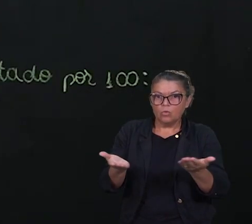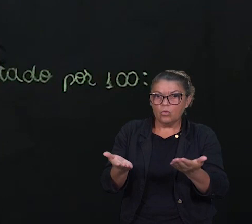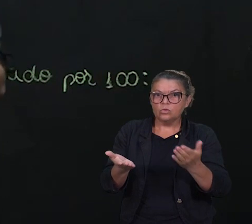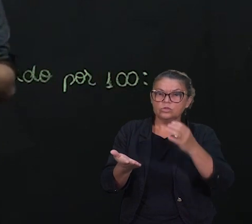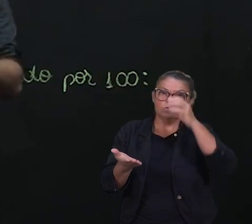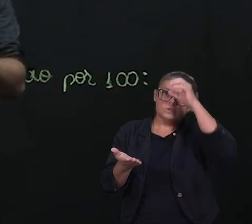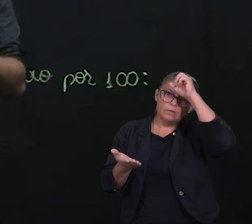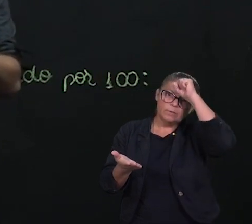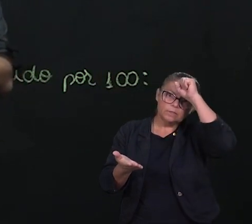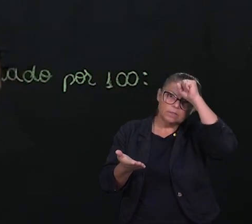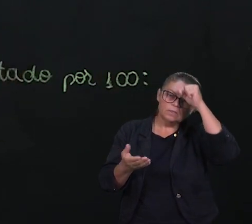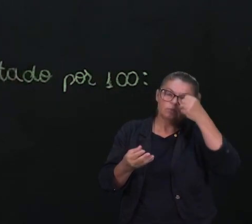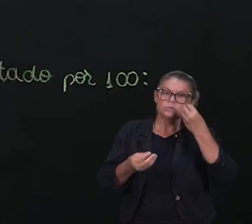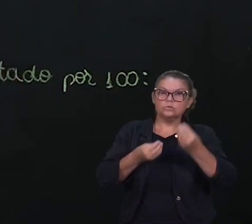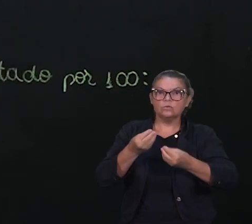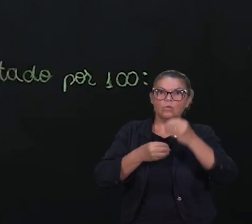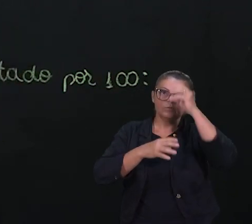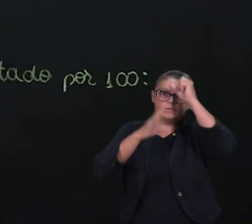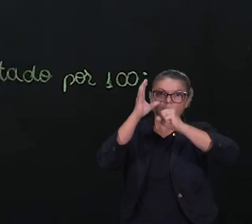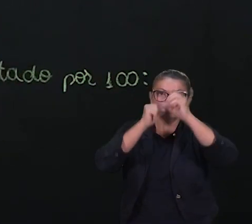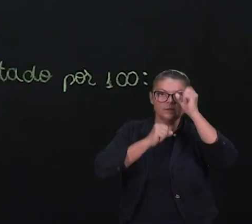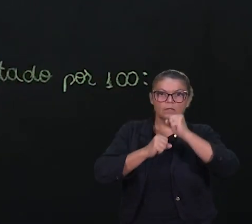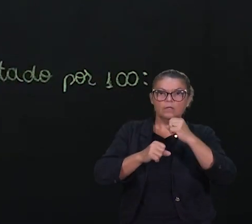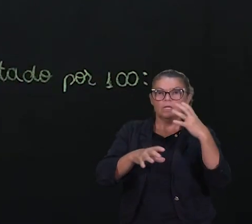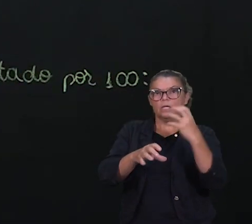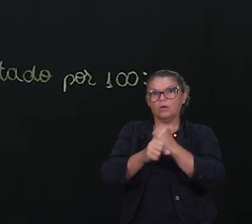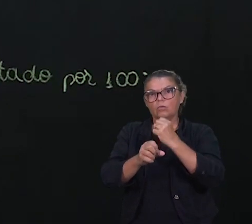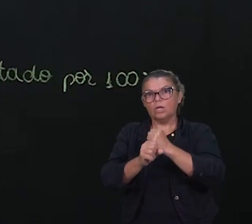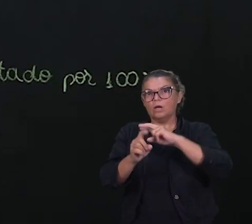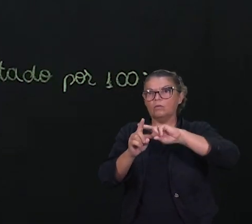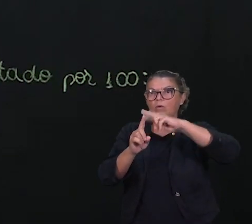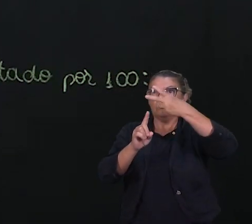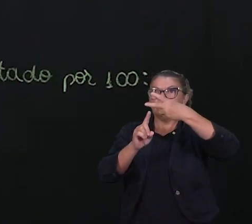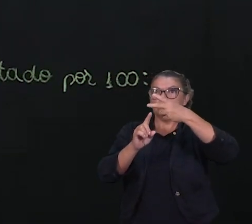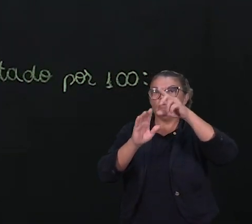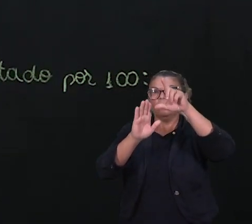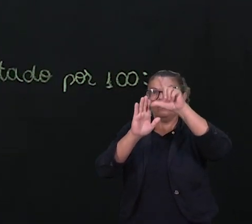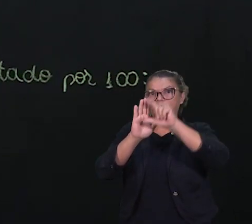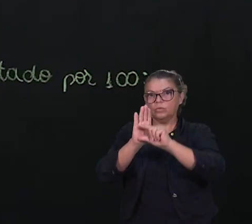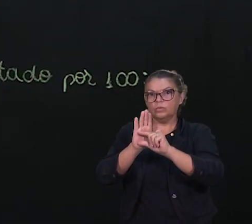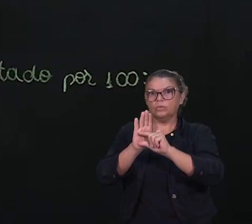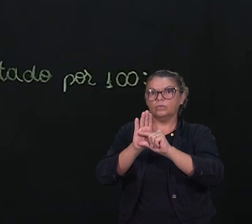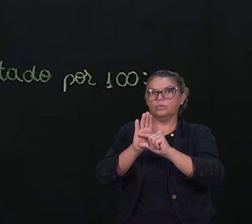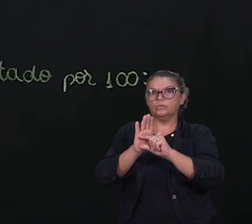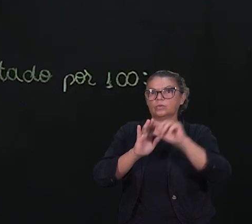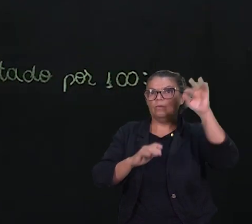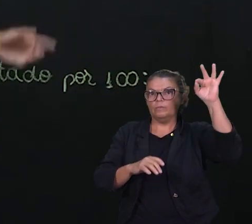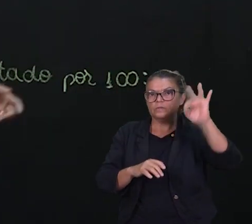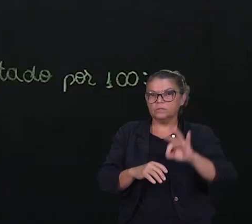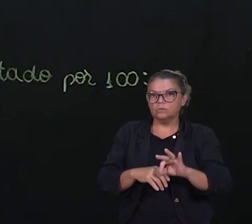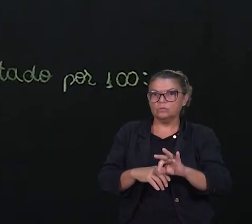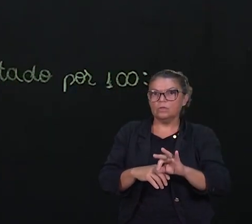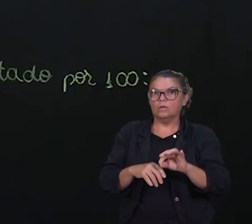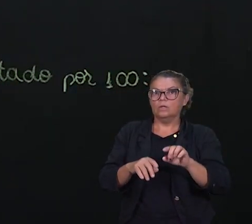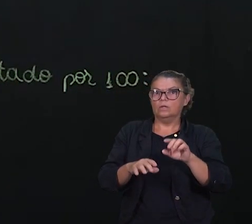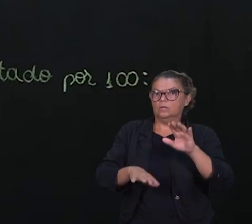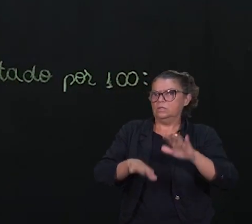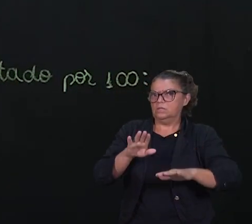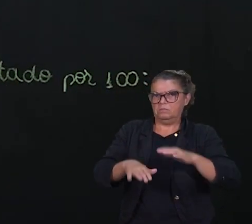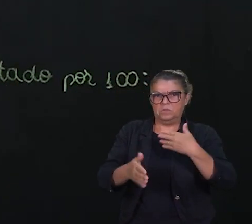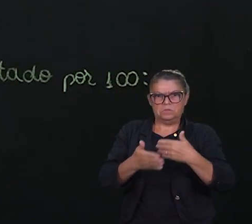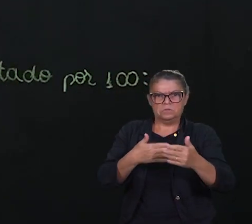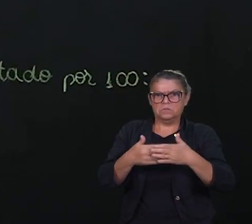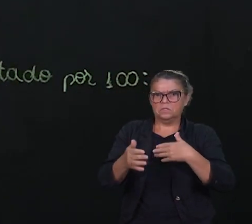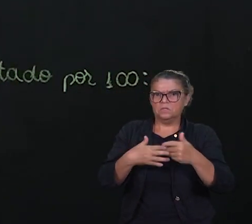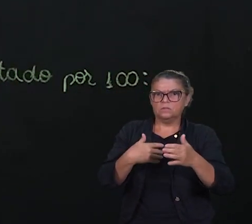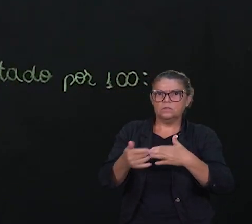vimos como devemos proceder para calcularmos o acréscimo percentual ou a redução percentual, independente